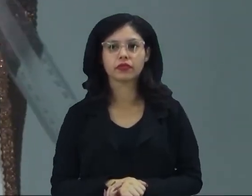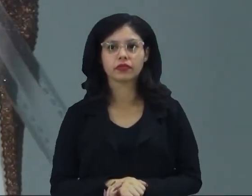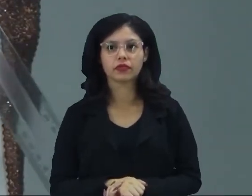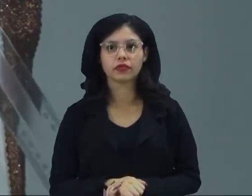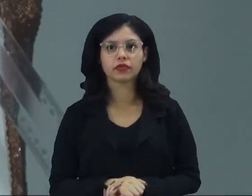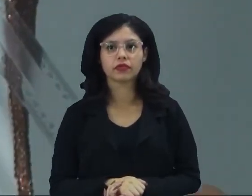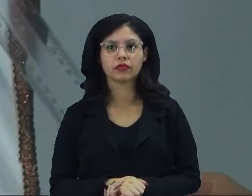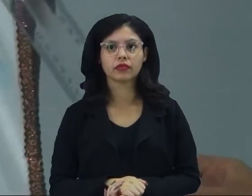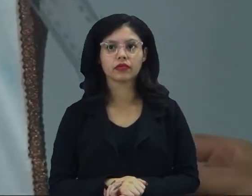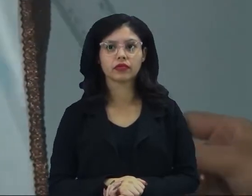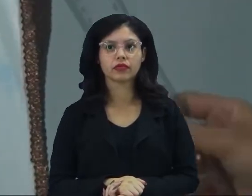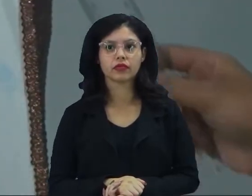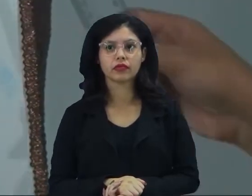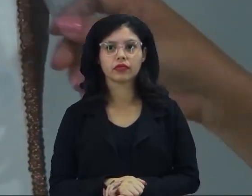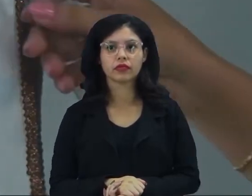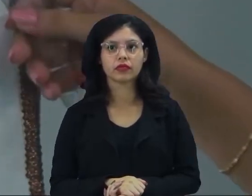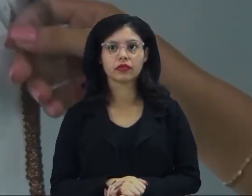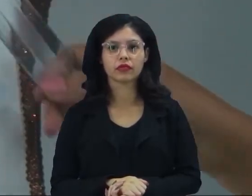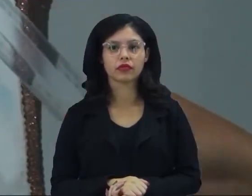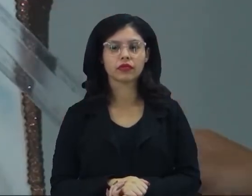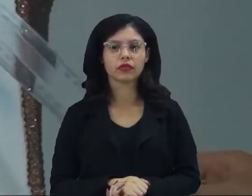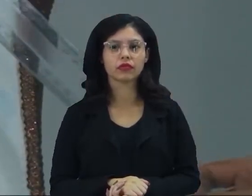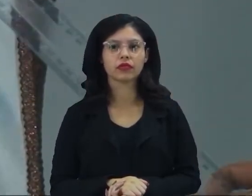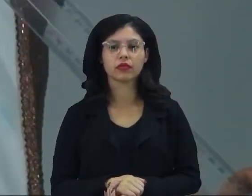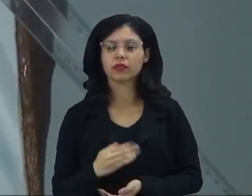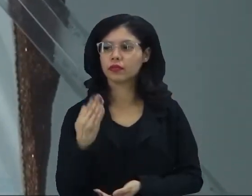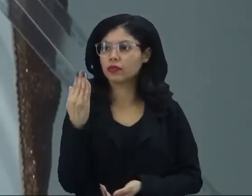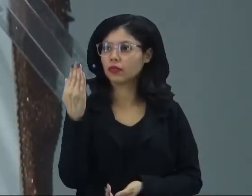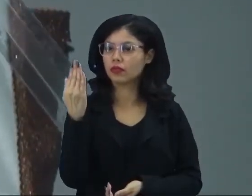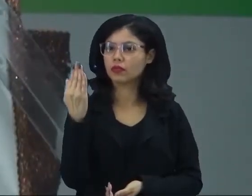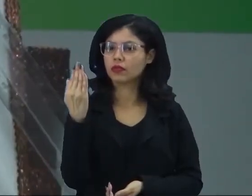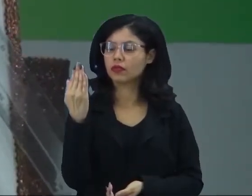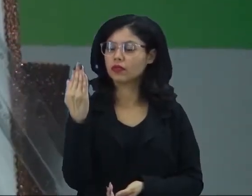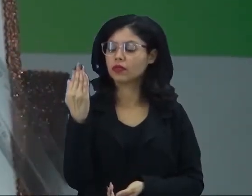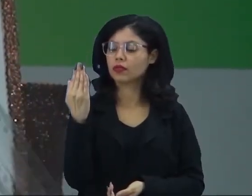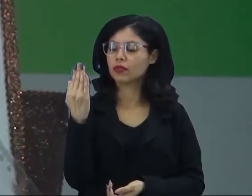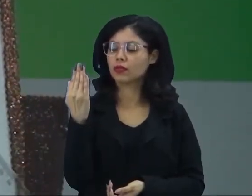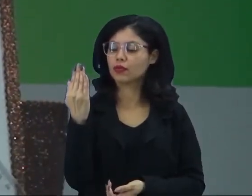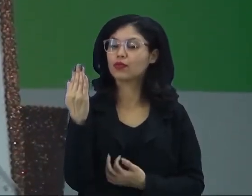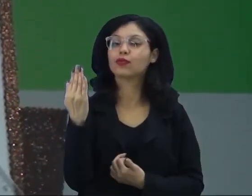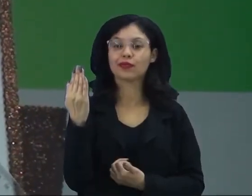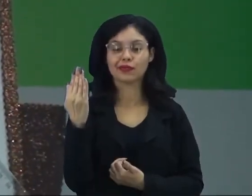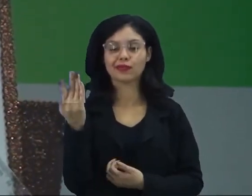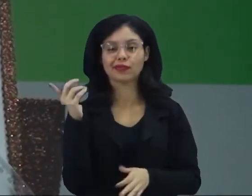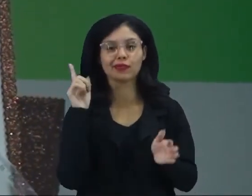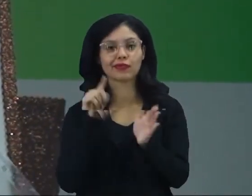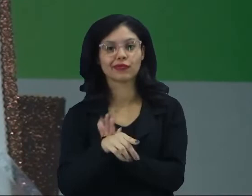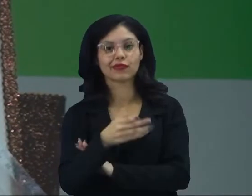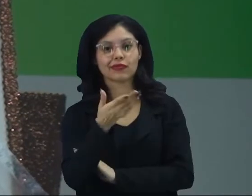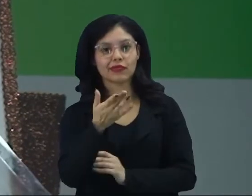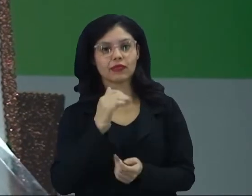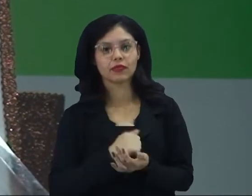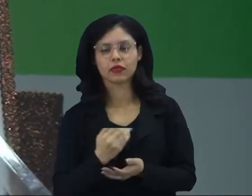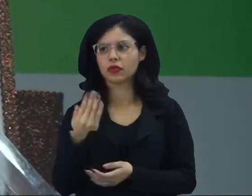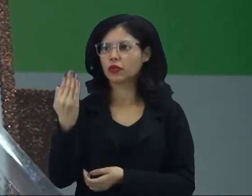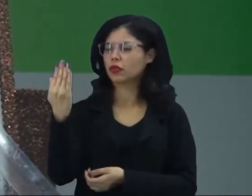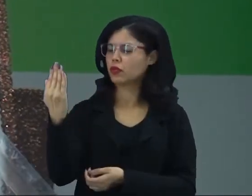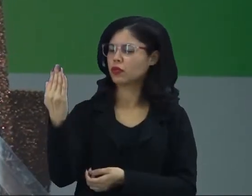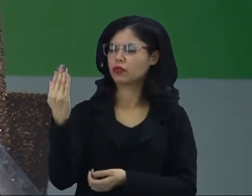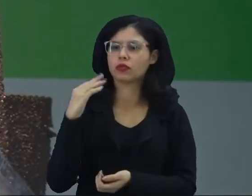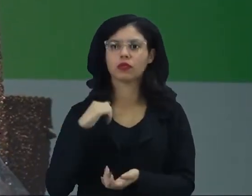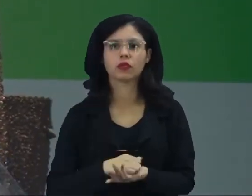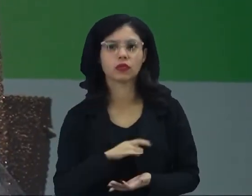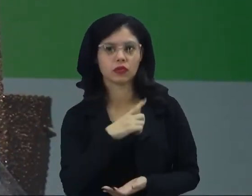Nossa próxima imagem é um espelho. E aí eu pergunto para vocês, crianças, o espelho,